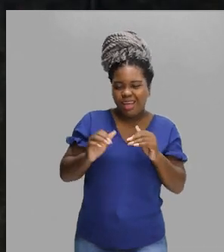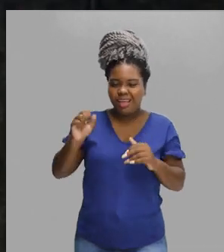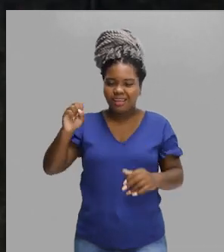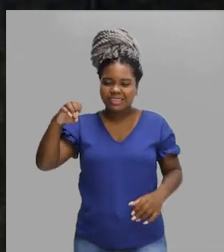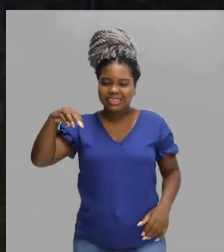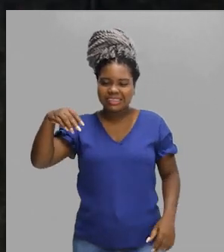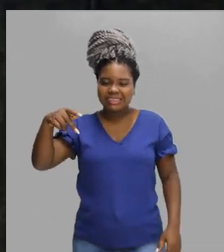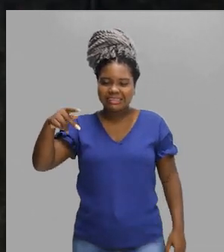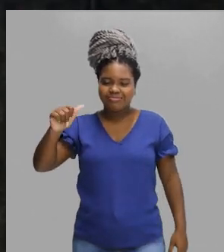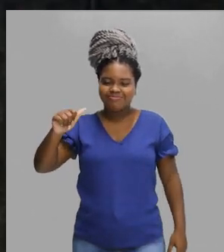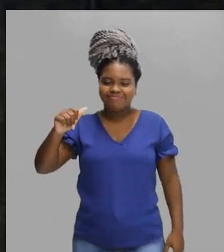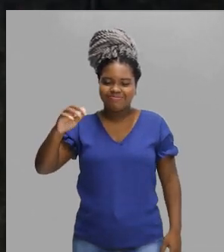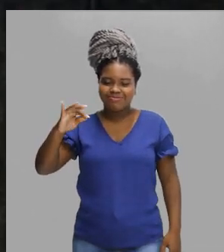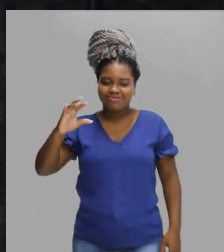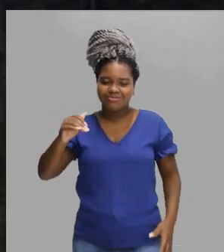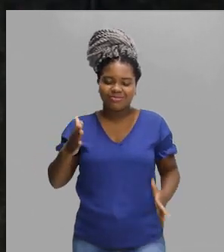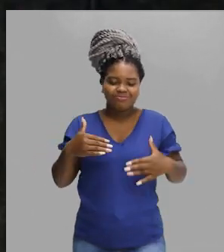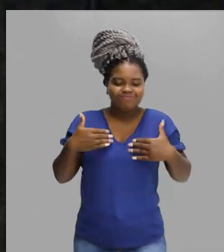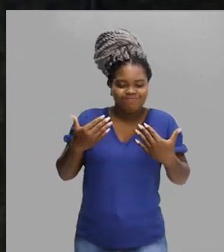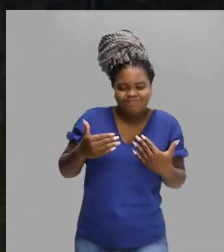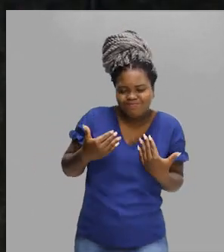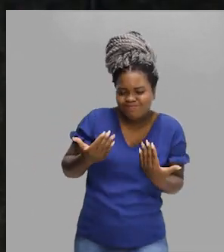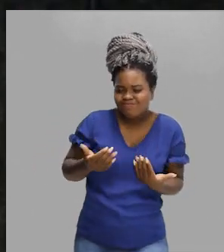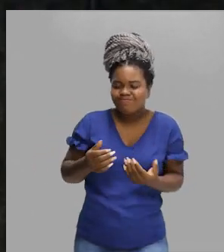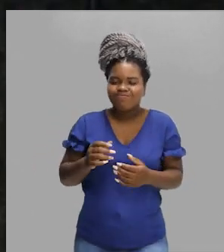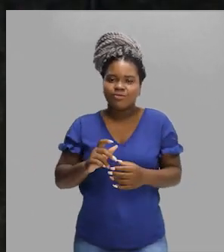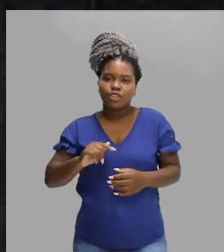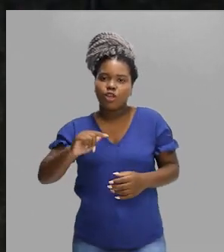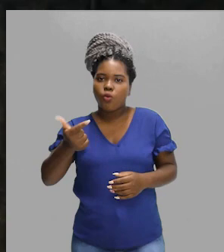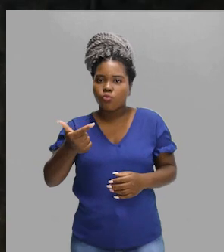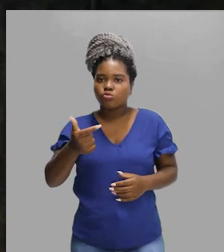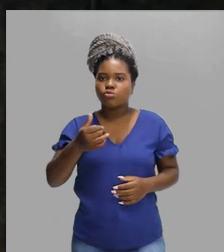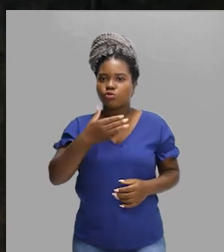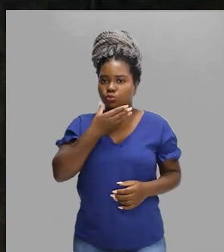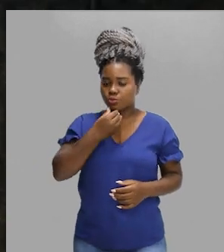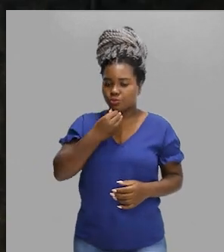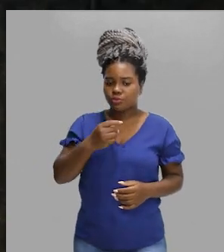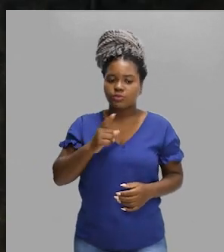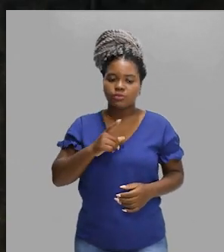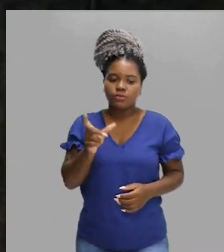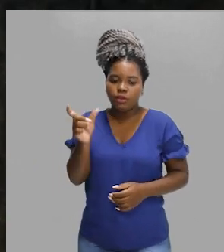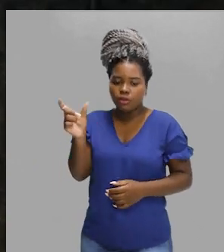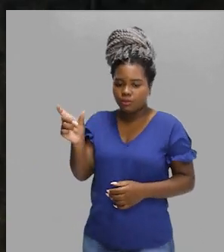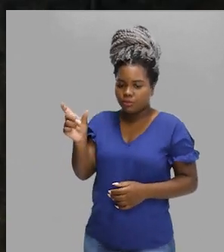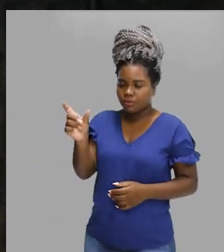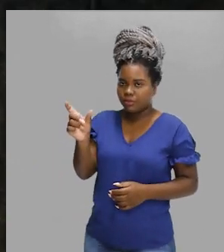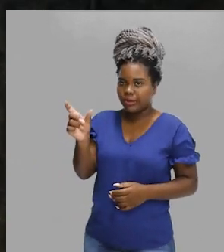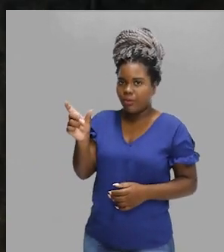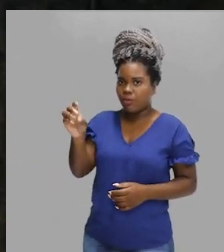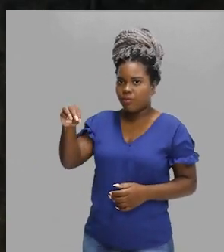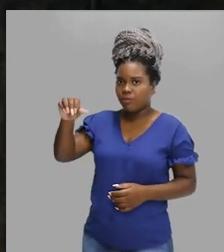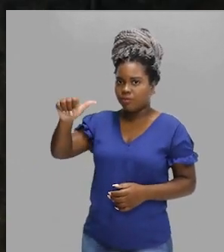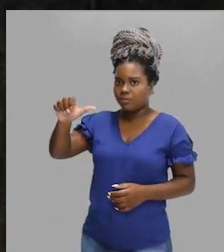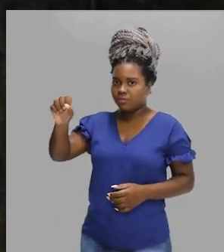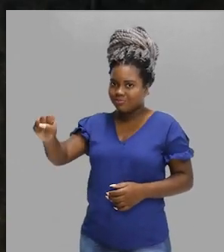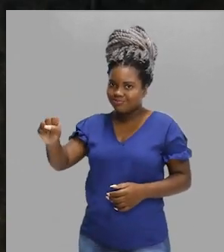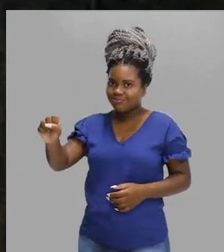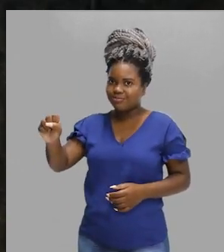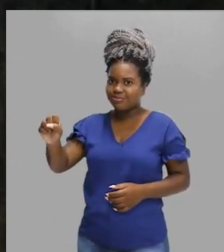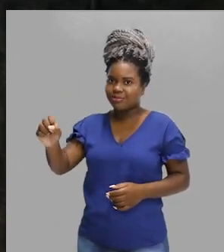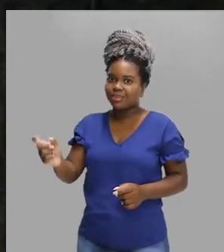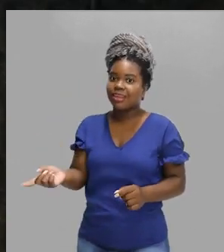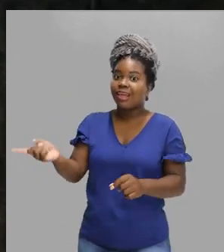homens. Olha só aqui, eu tenho o artigo las, tá? Eu tenho a partícula más, que